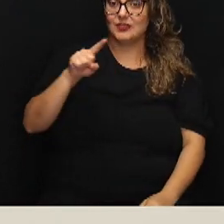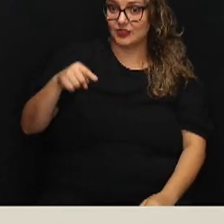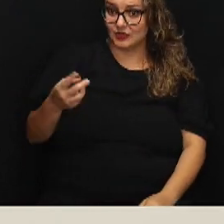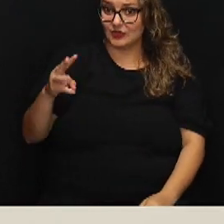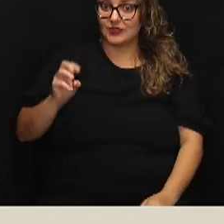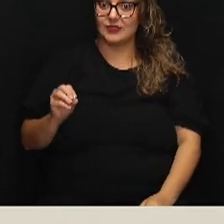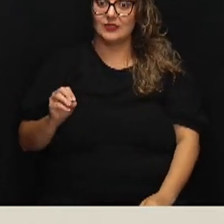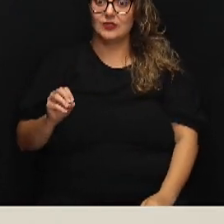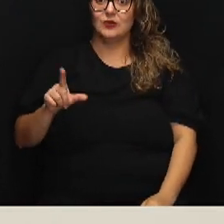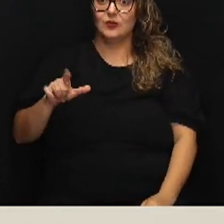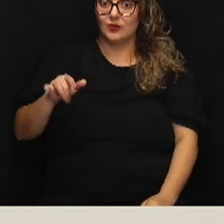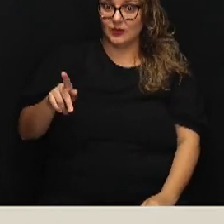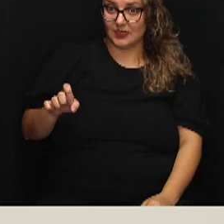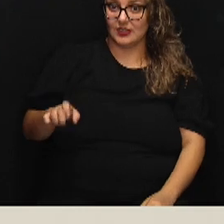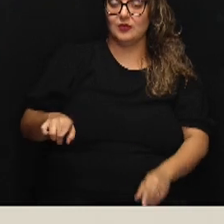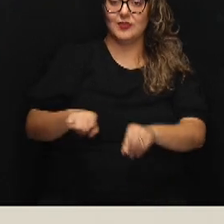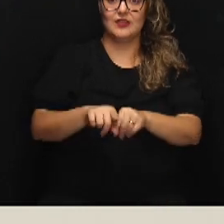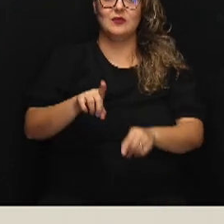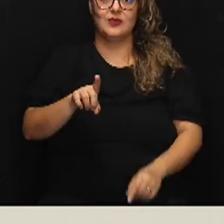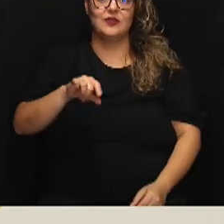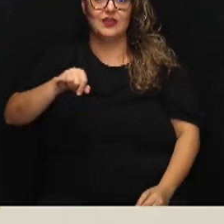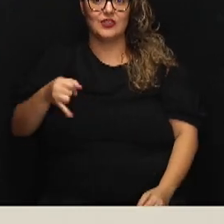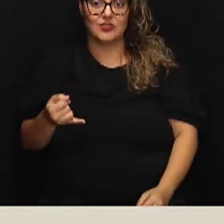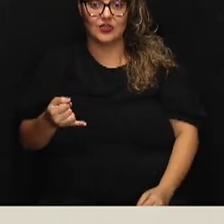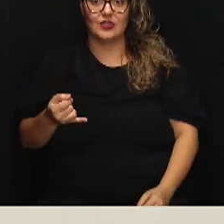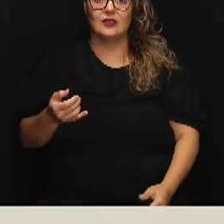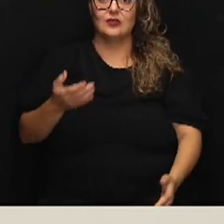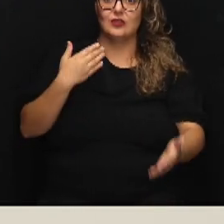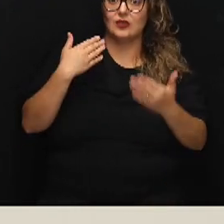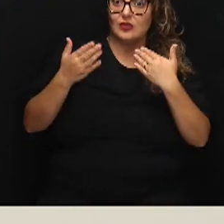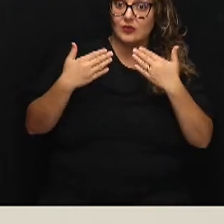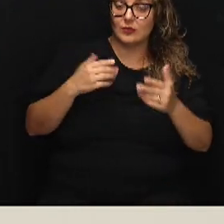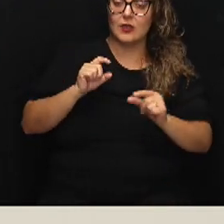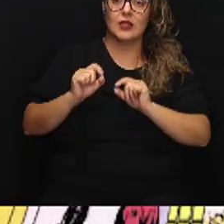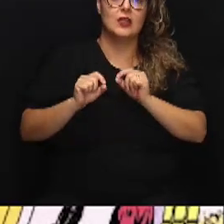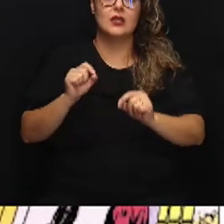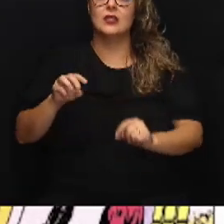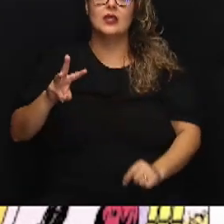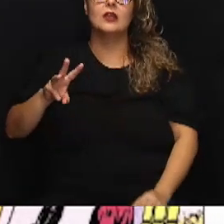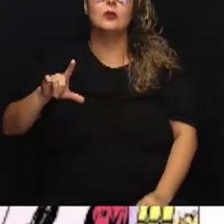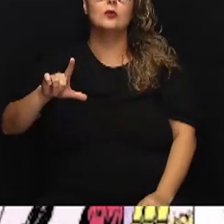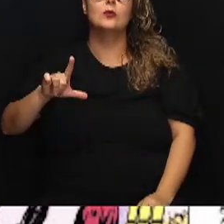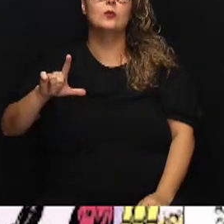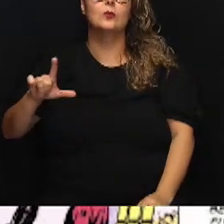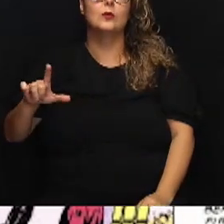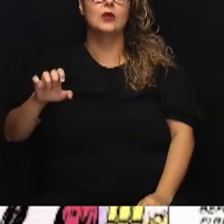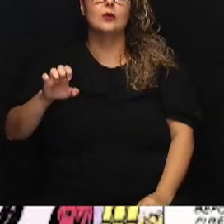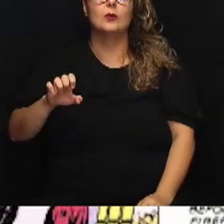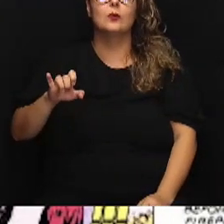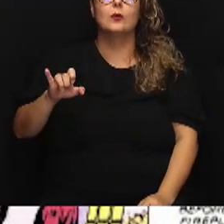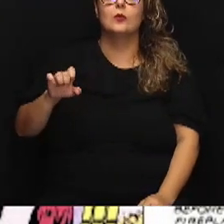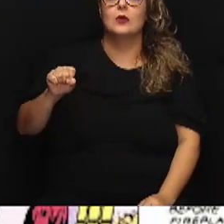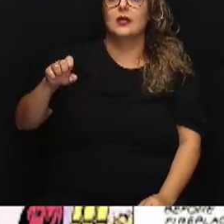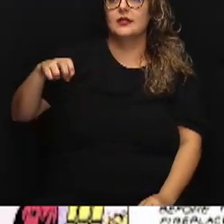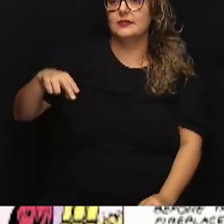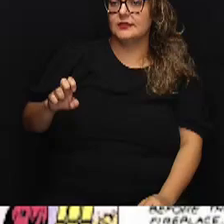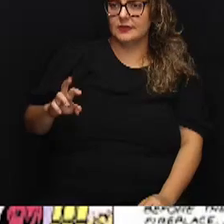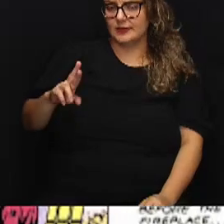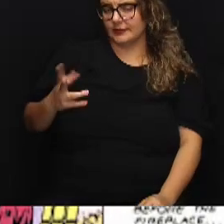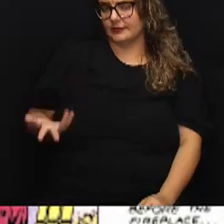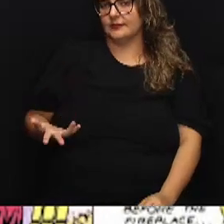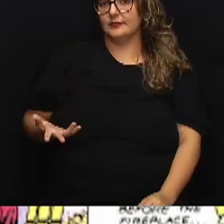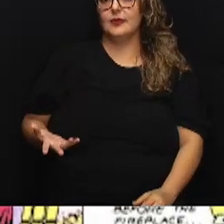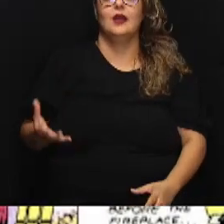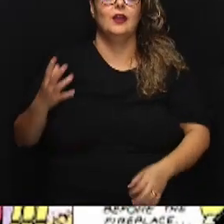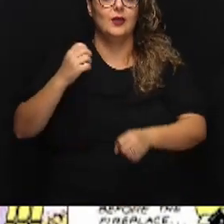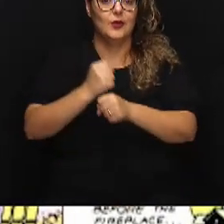o Lipe e o DJ. O Dario, eles vão estar conversando sobre quem foi o Will Eisner. A Biblioteca Zinc completa a imersão da